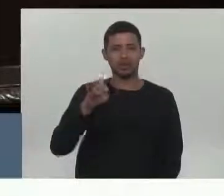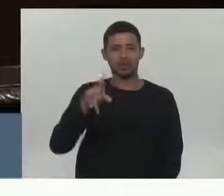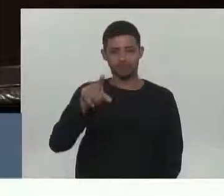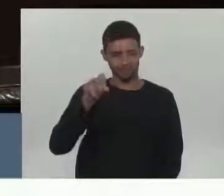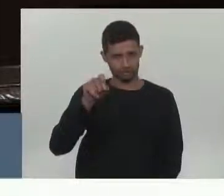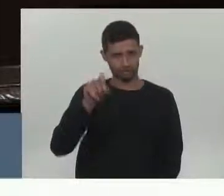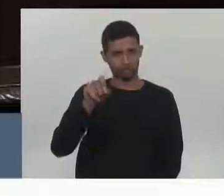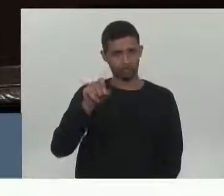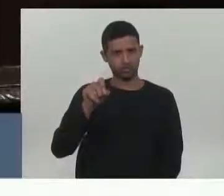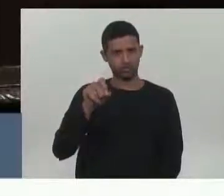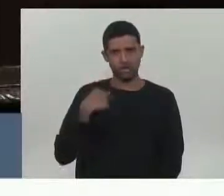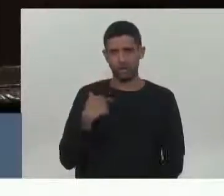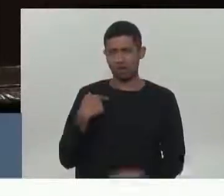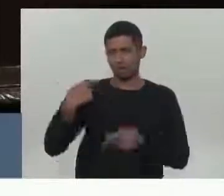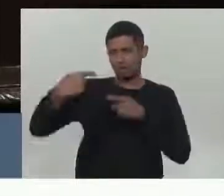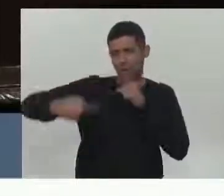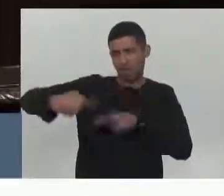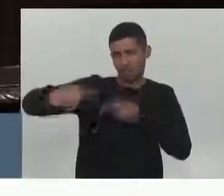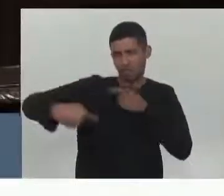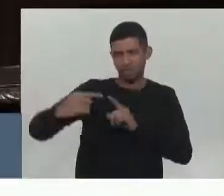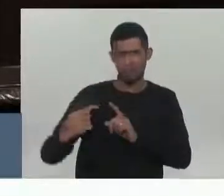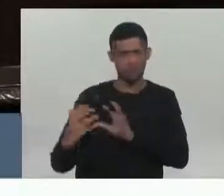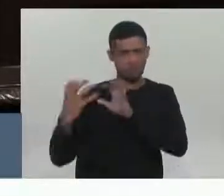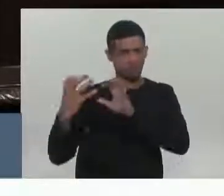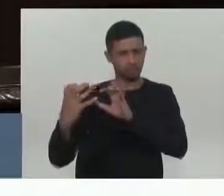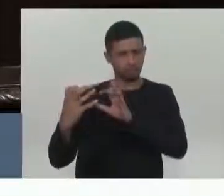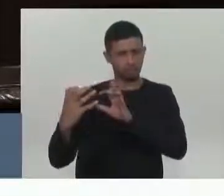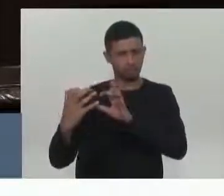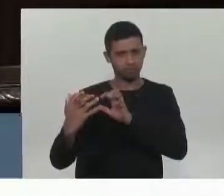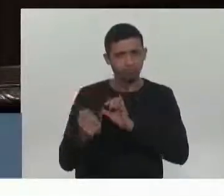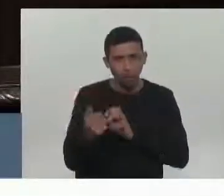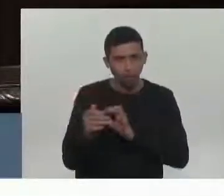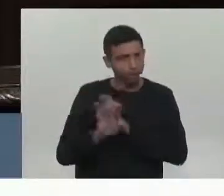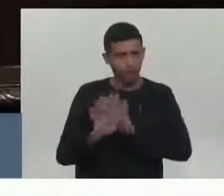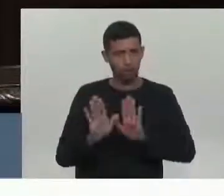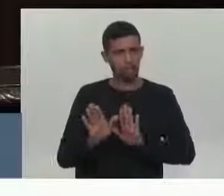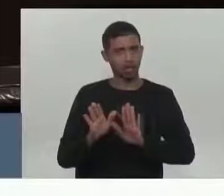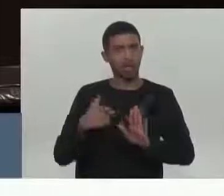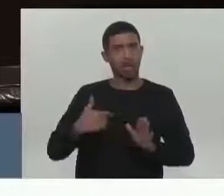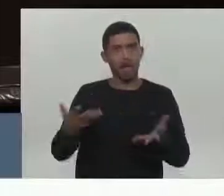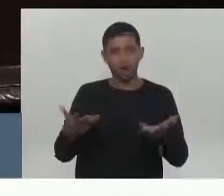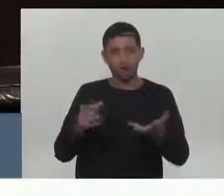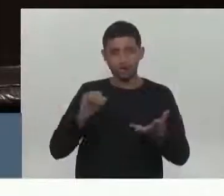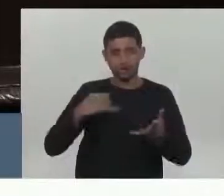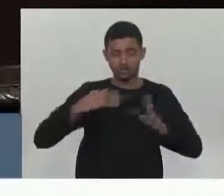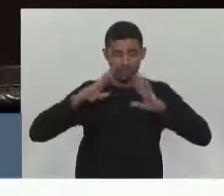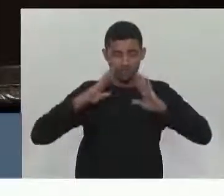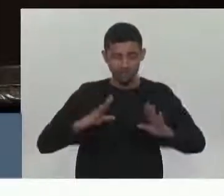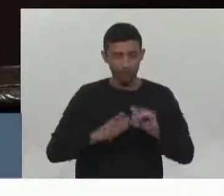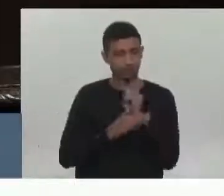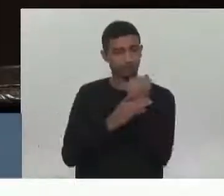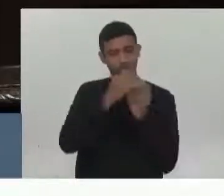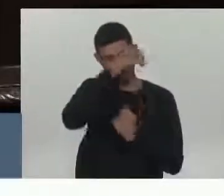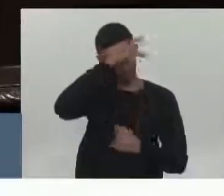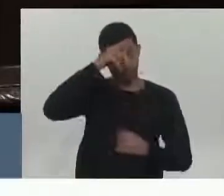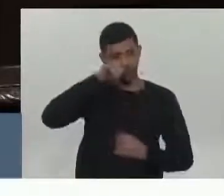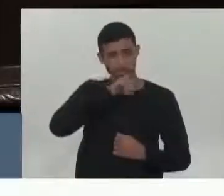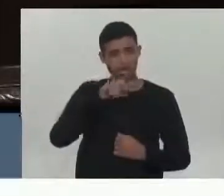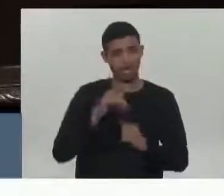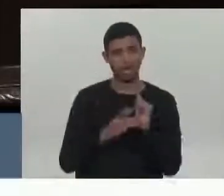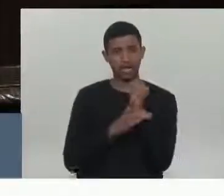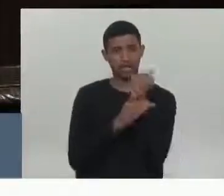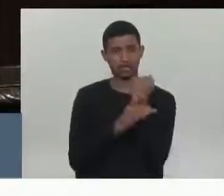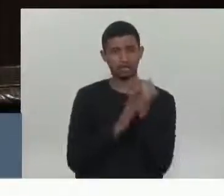tive debates ideológicos com ele. Mas hoje, se não for a segurança pública do Estado do Rio de Janeiro para garantir